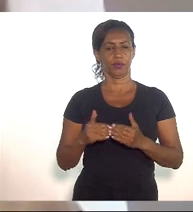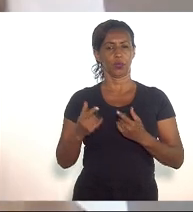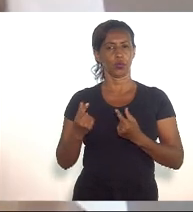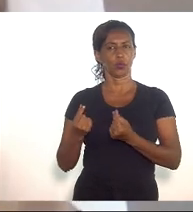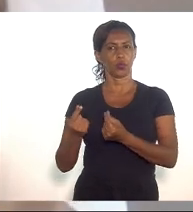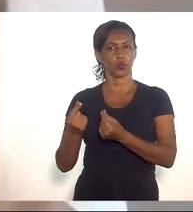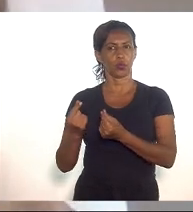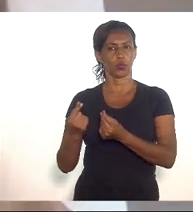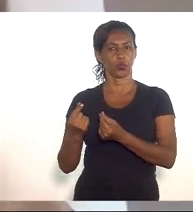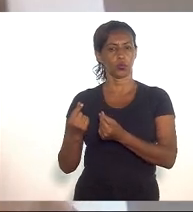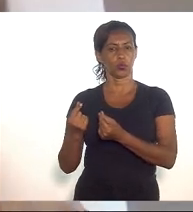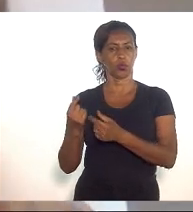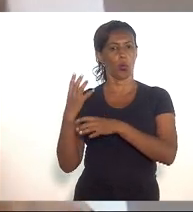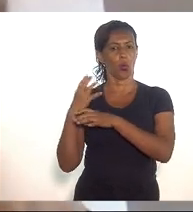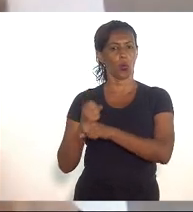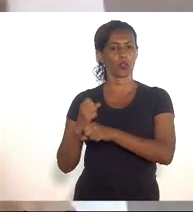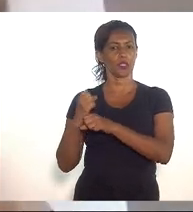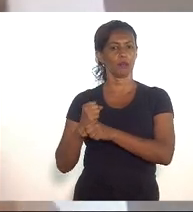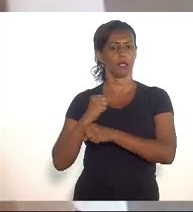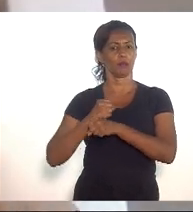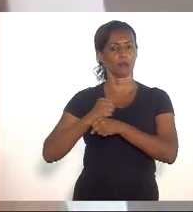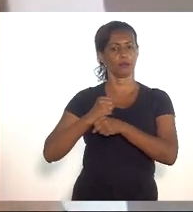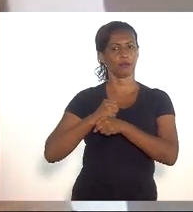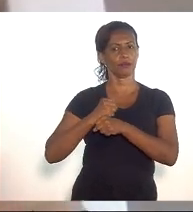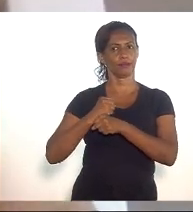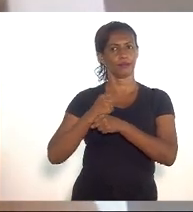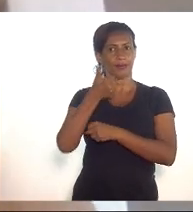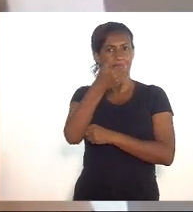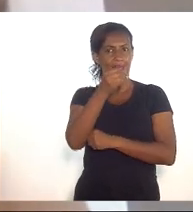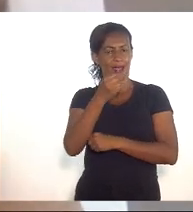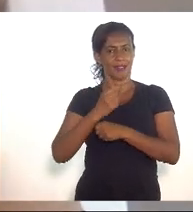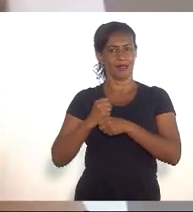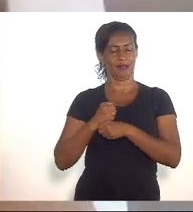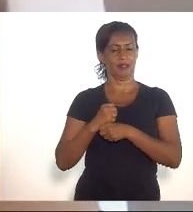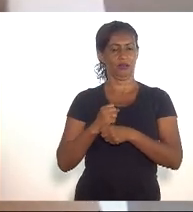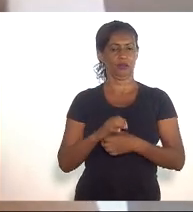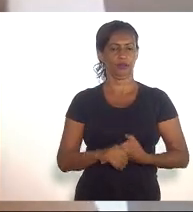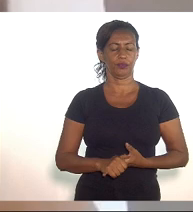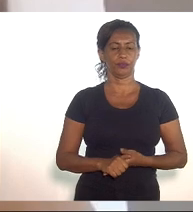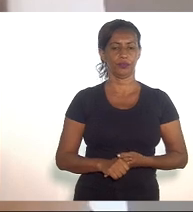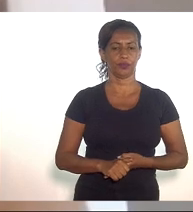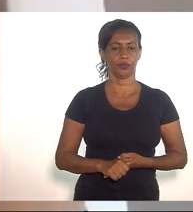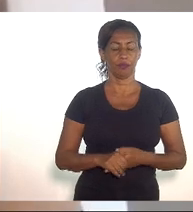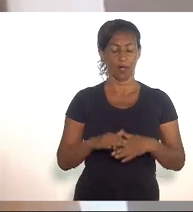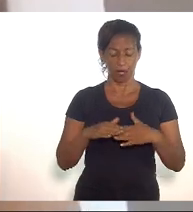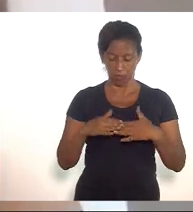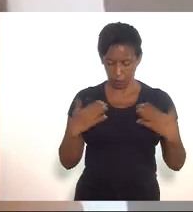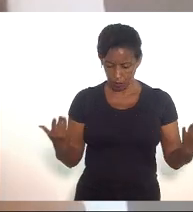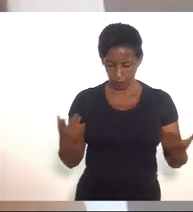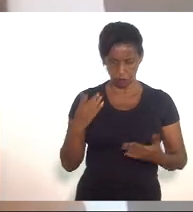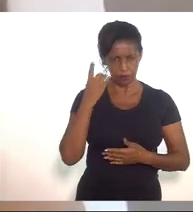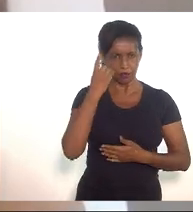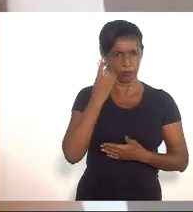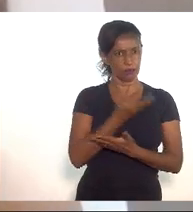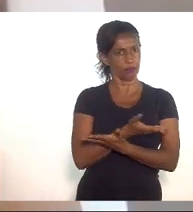orçamento para os próximos anos, para os próximos 10 anos. Então, senhores,